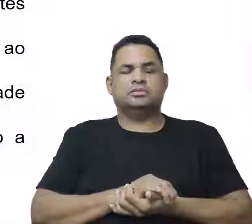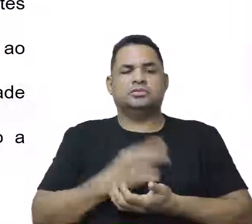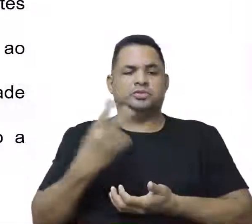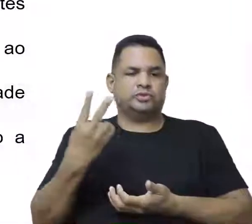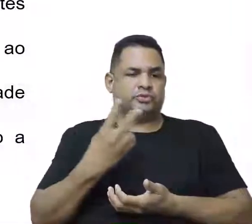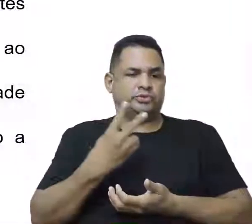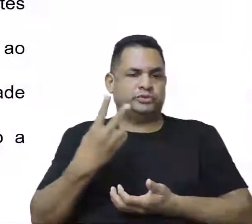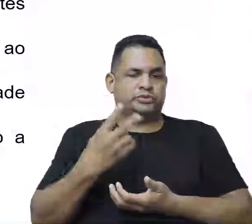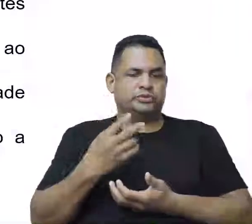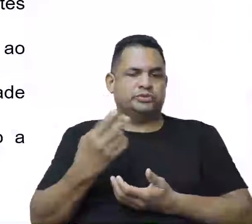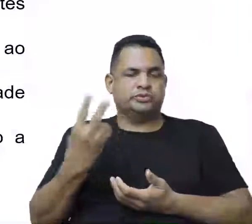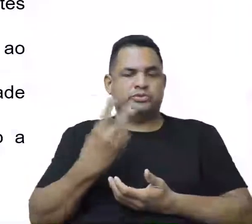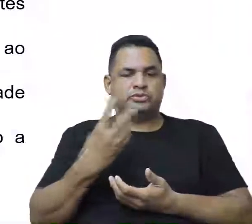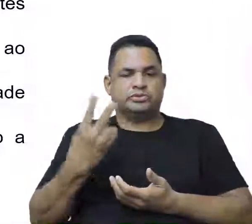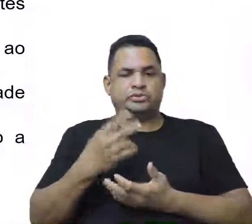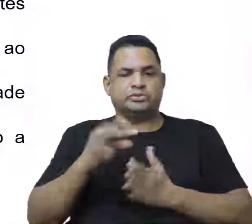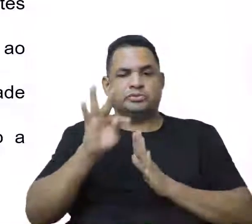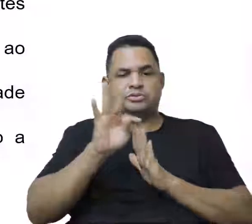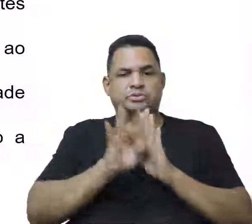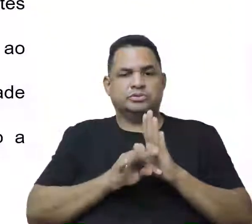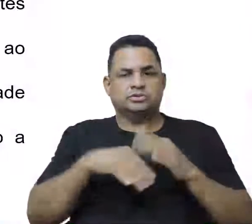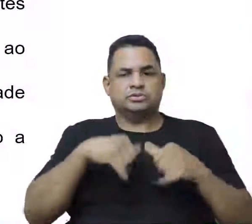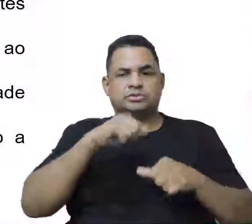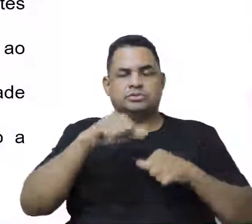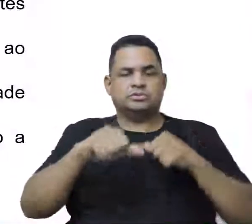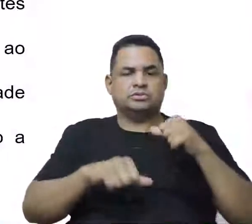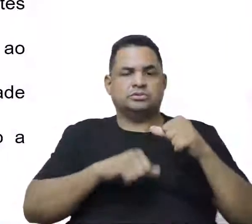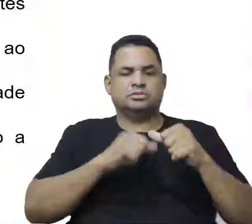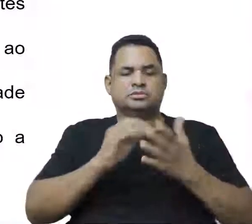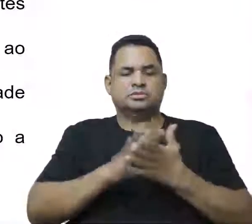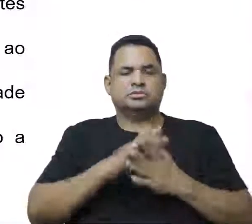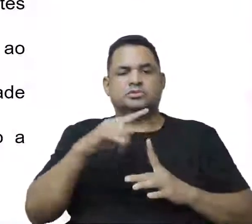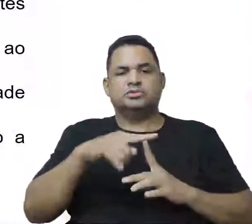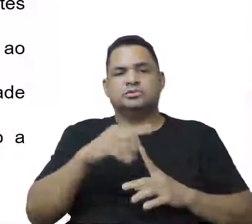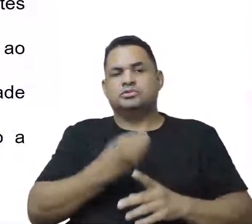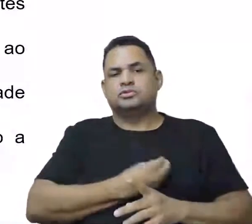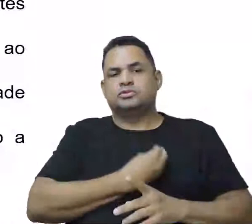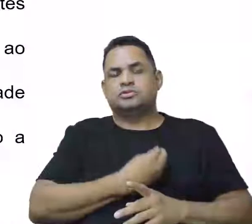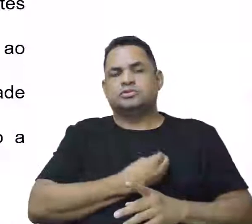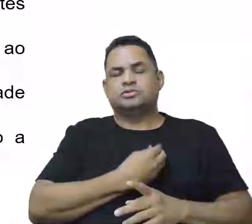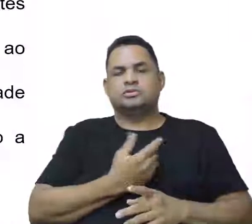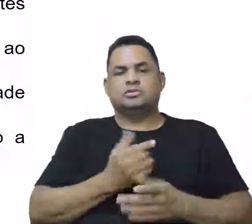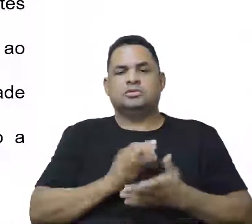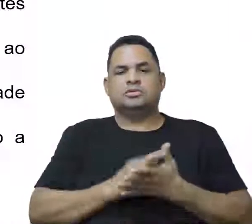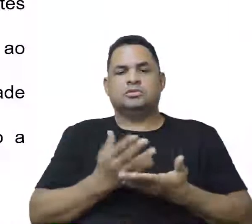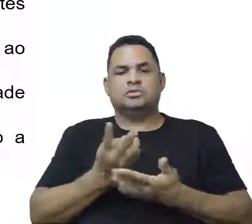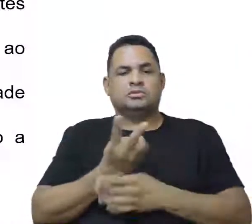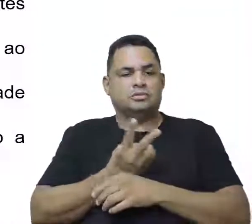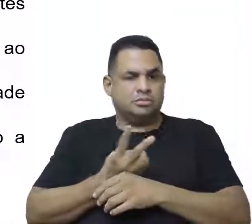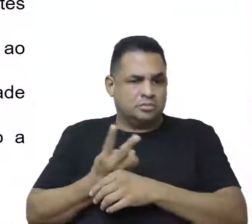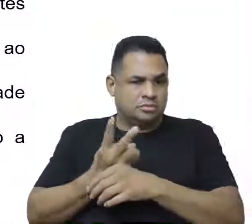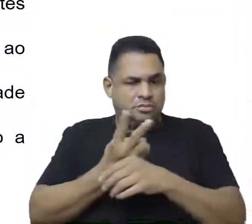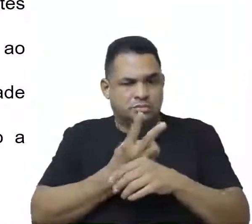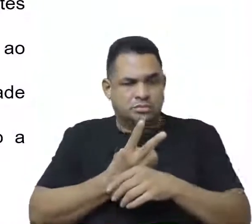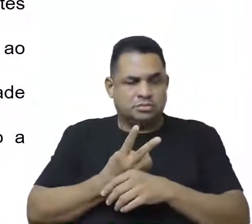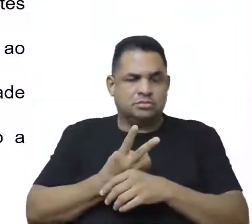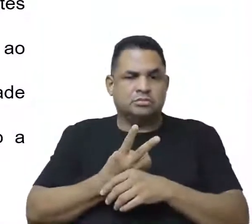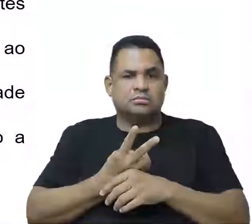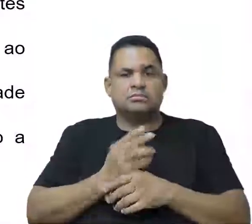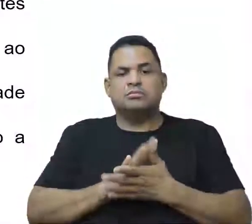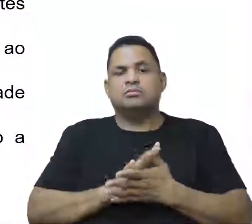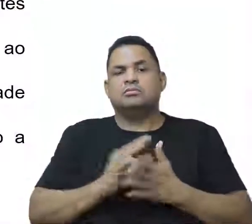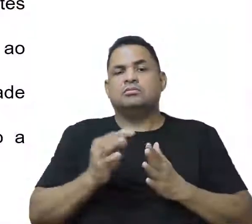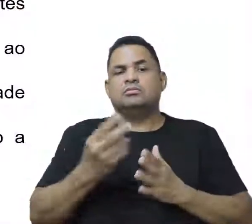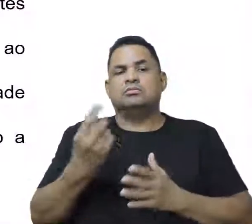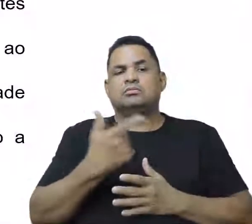texto quando ele fala sobre as mudanças no estilo de vida? O que a gente vai buscar lá no segundo texto é